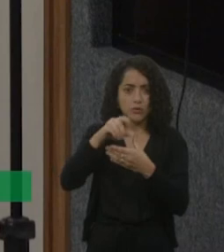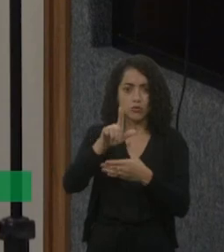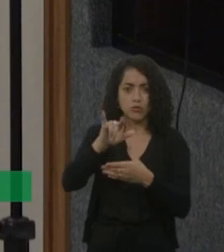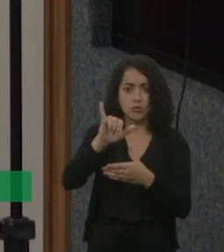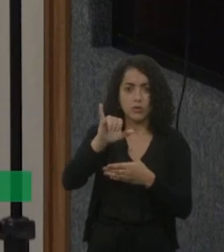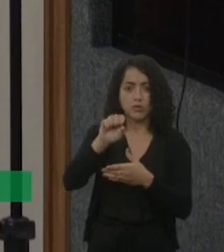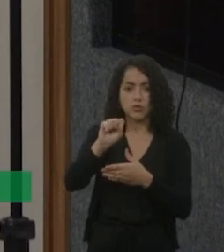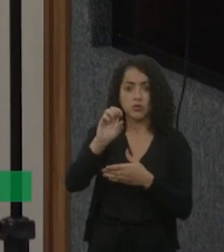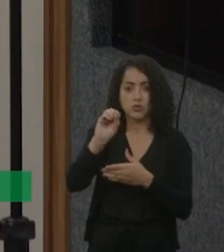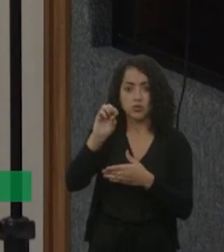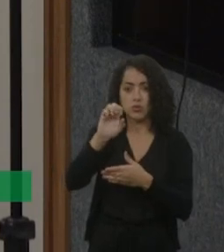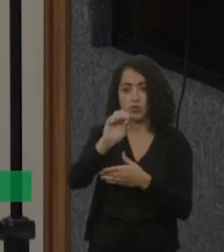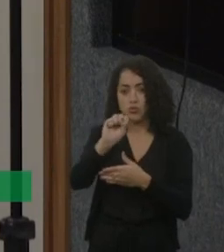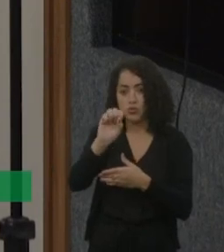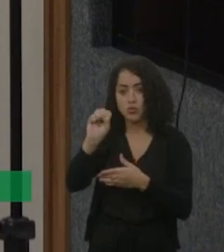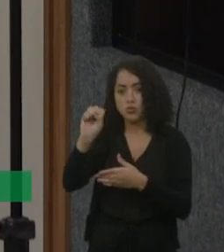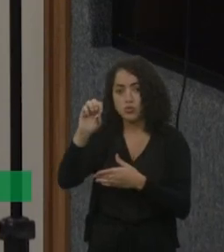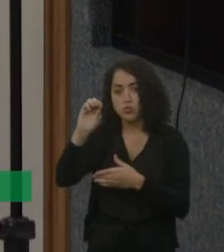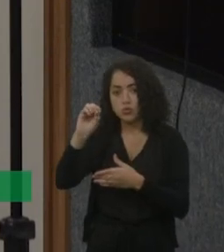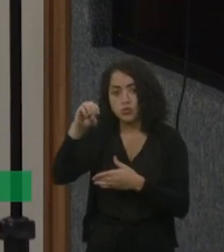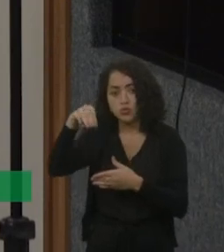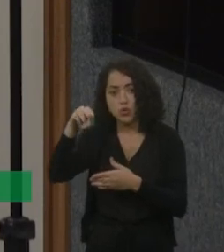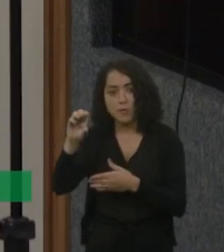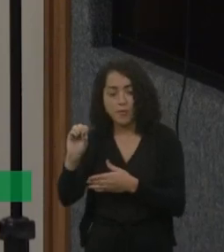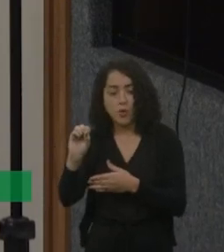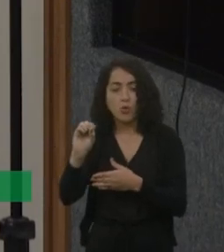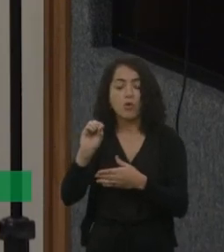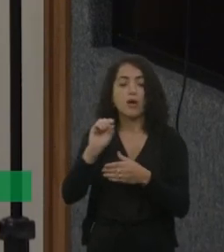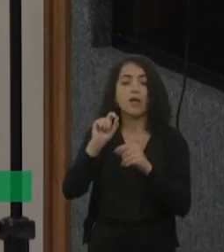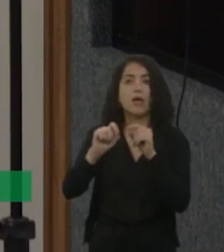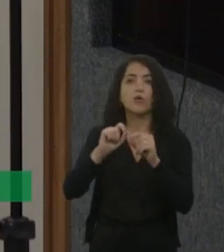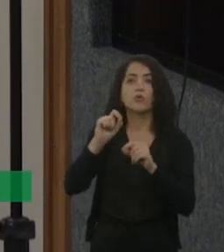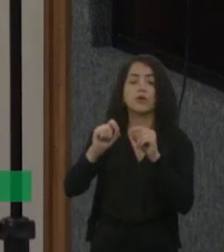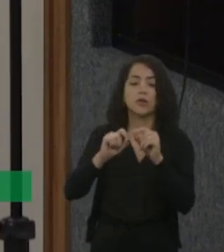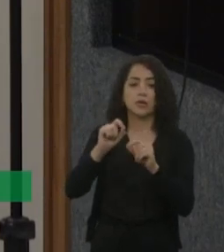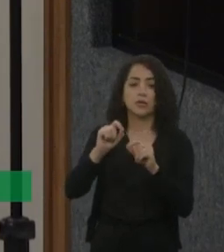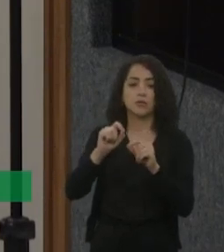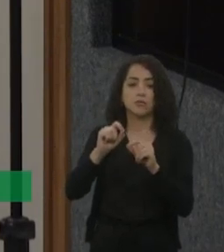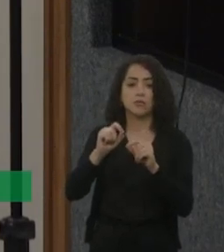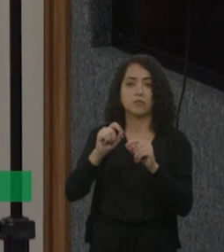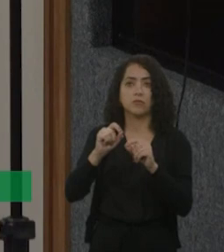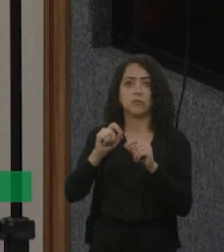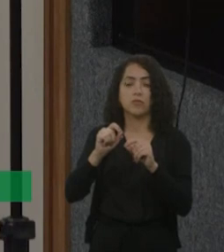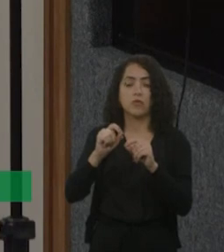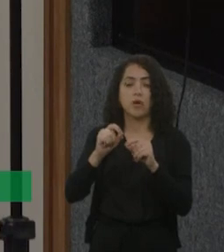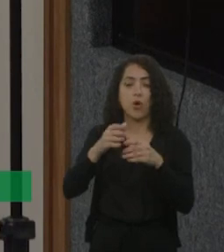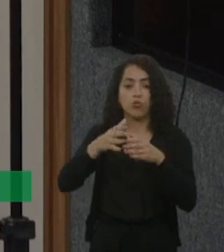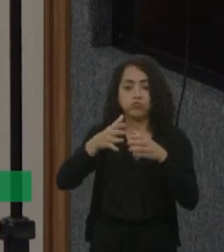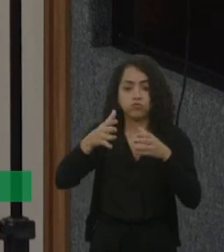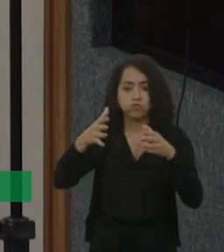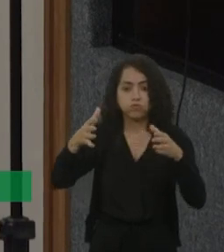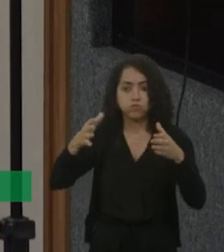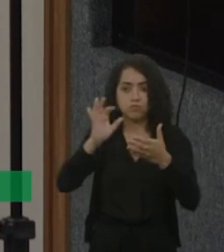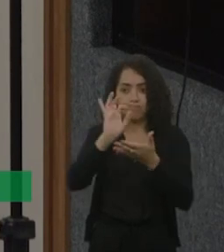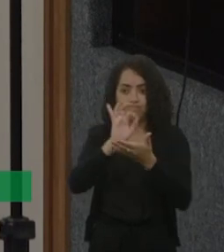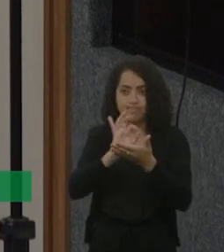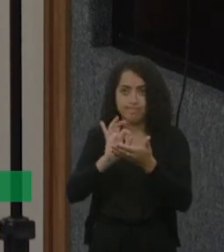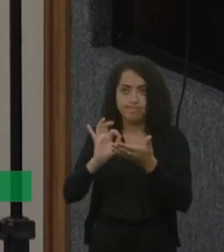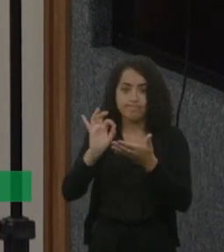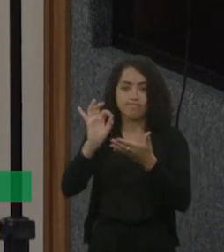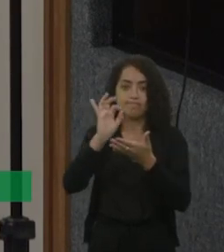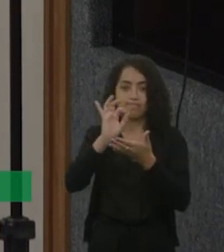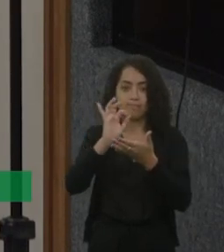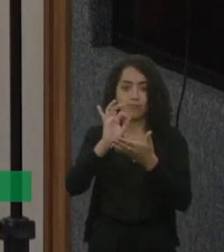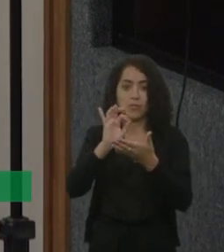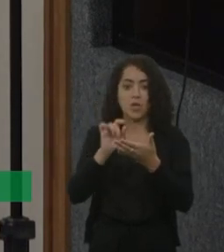lisossomos estão dentro dos macrófagos, o aspecto que a gente vê é isso aqui. Olha o tamanho dessa célula. Né? Então, quando o